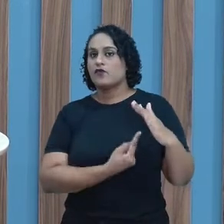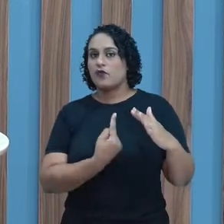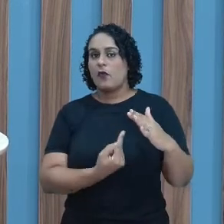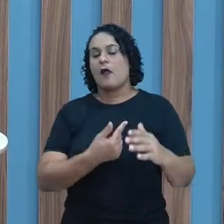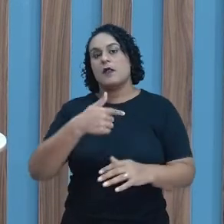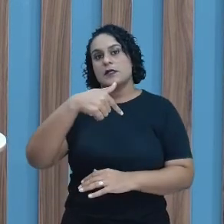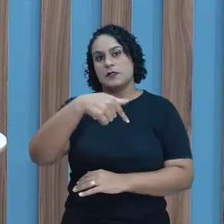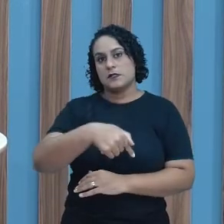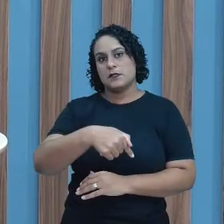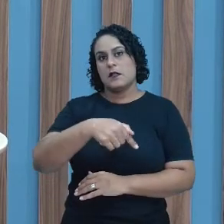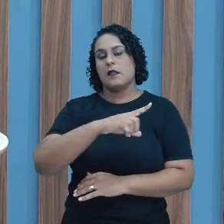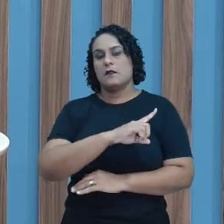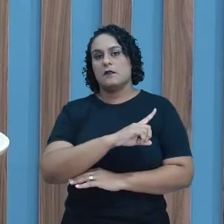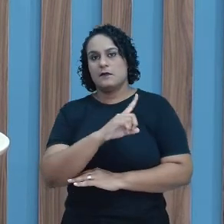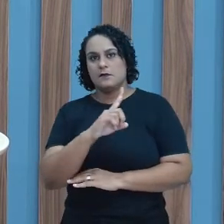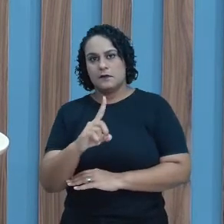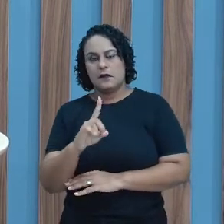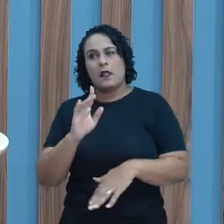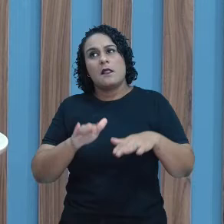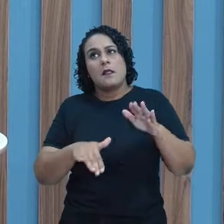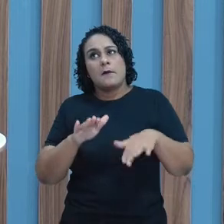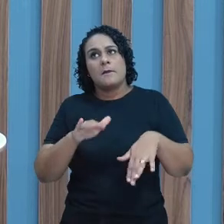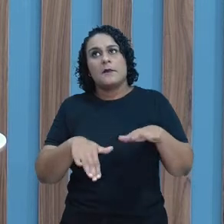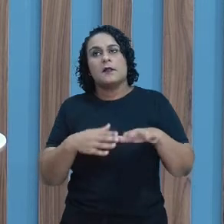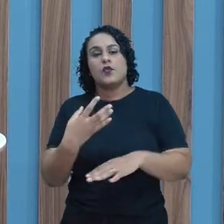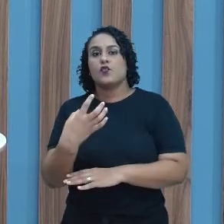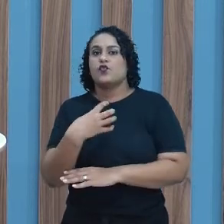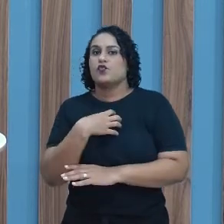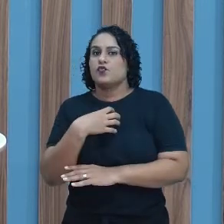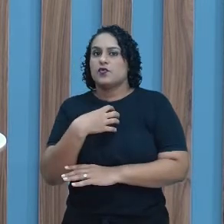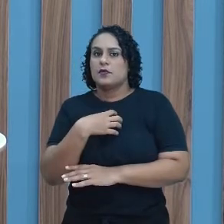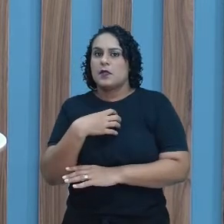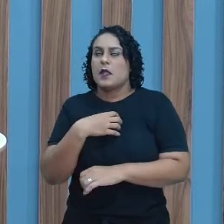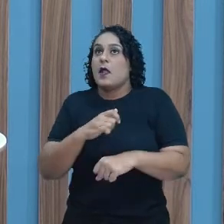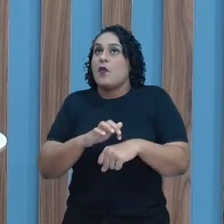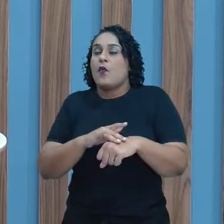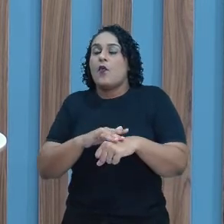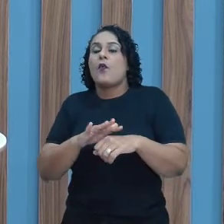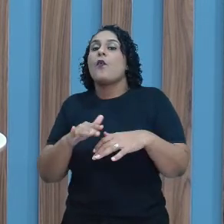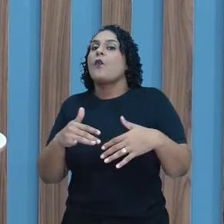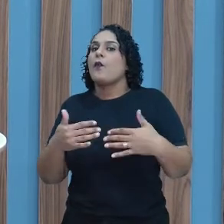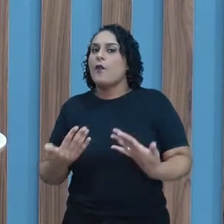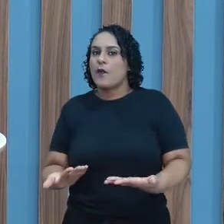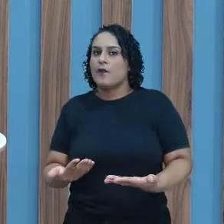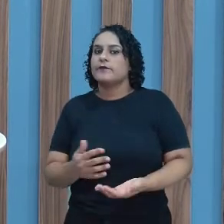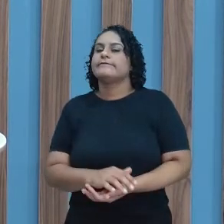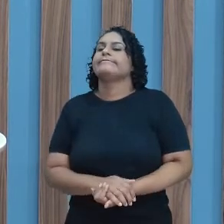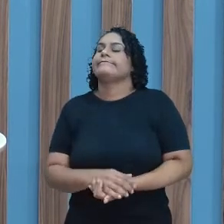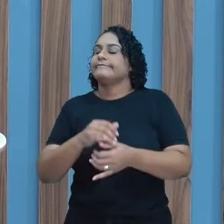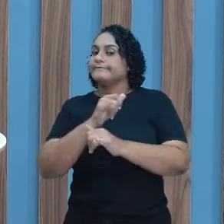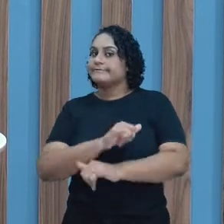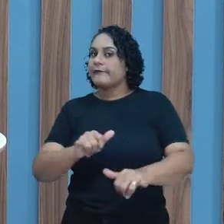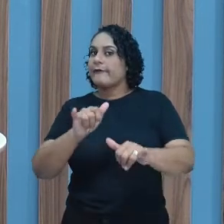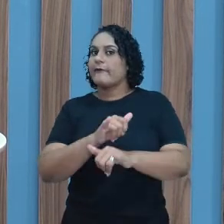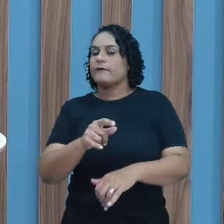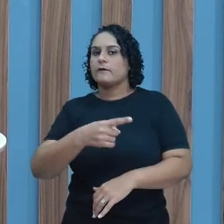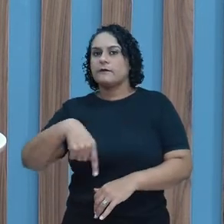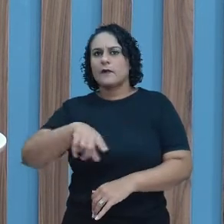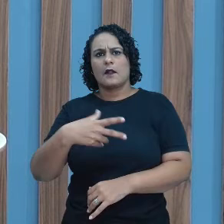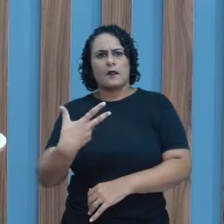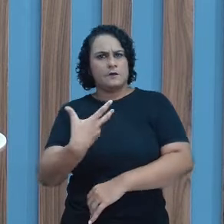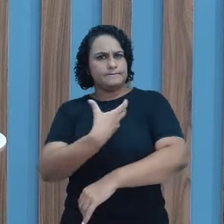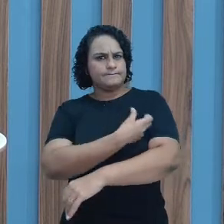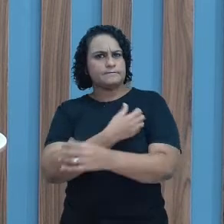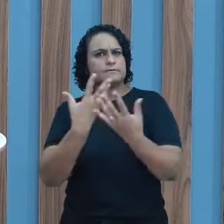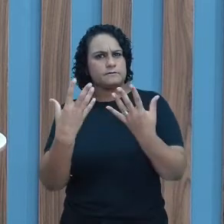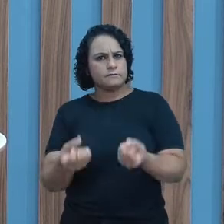do tipo aí o sintoma que nós vamos estar. Então, aqui o nosso alerta é, vamos vacinar.